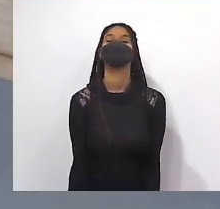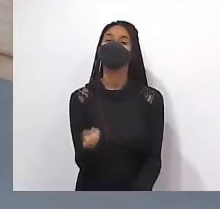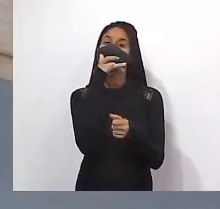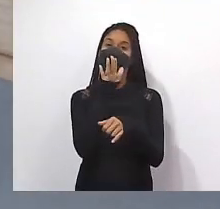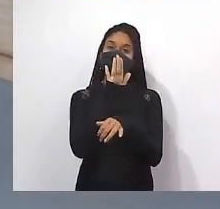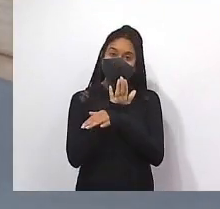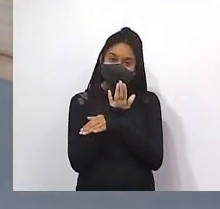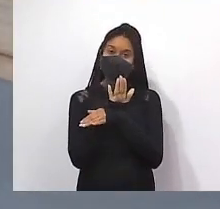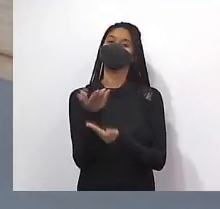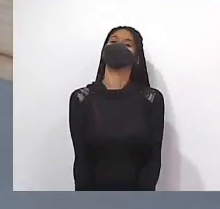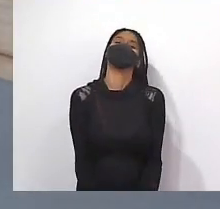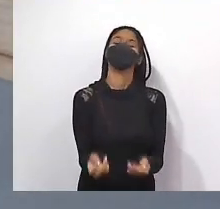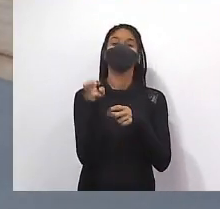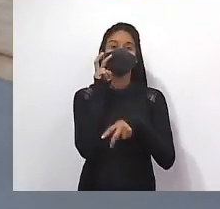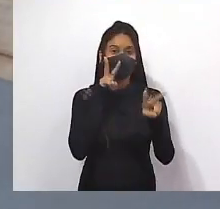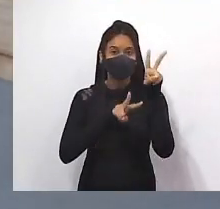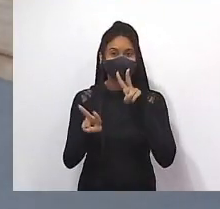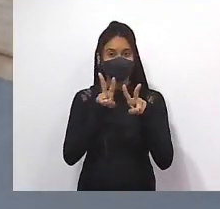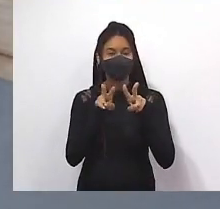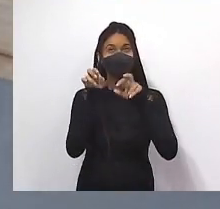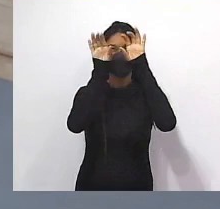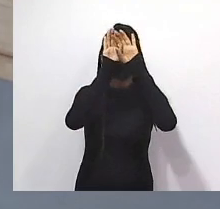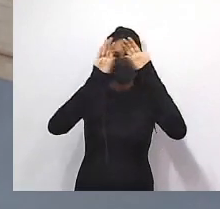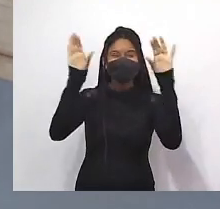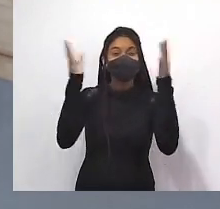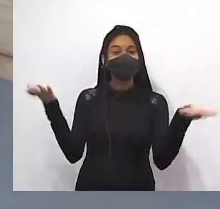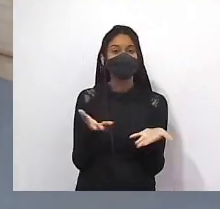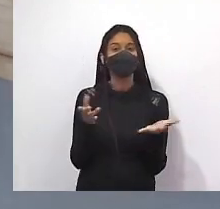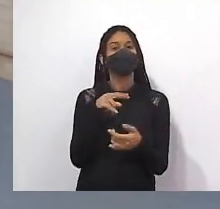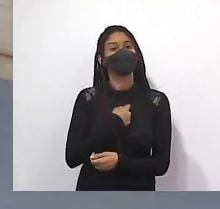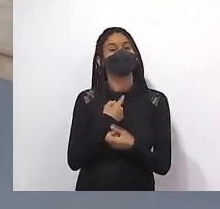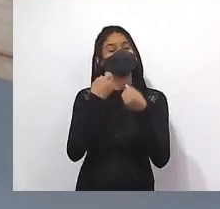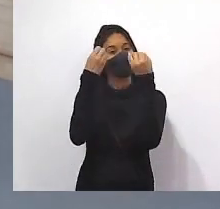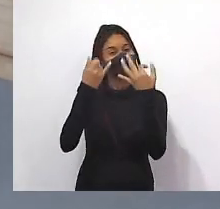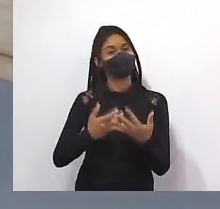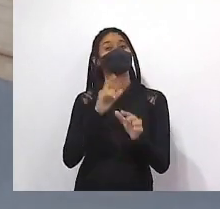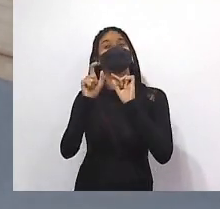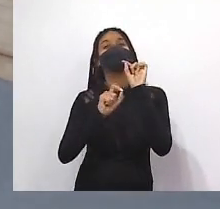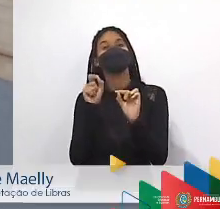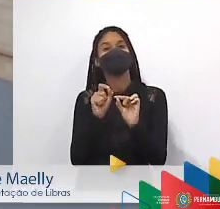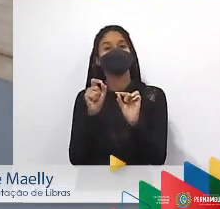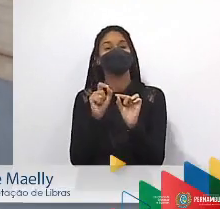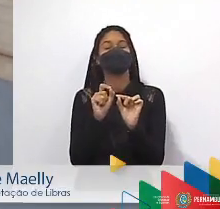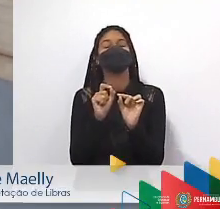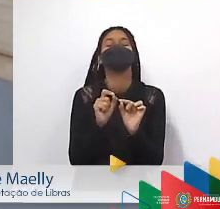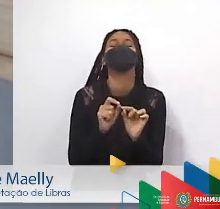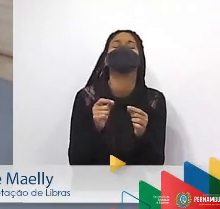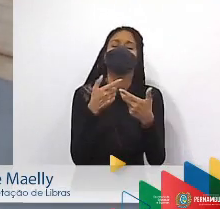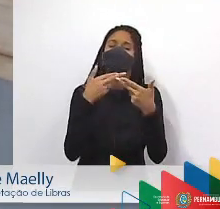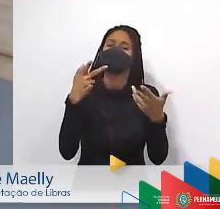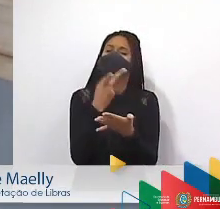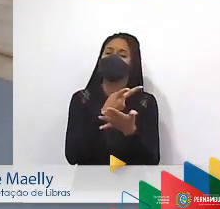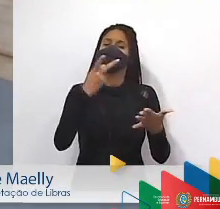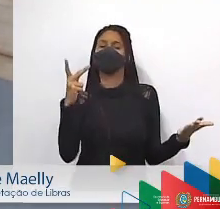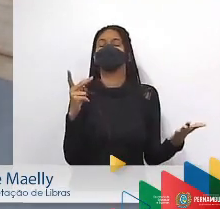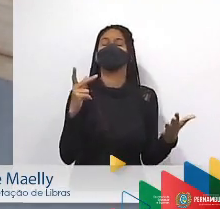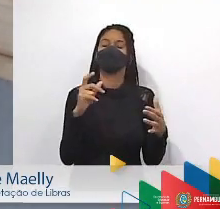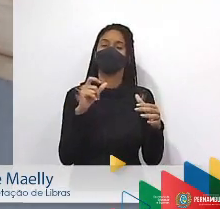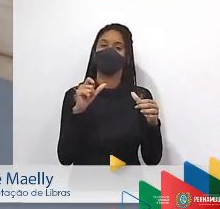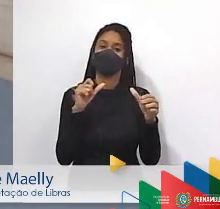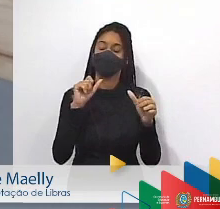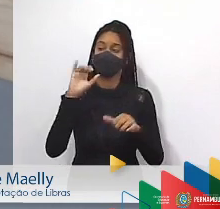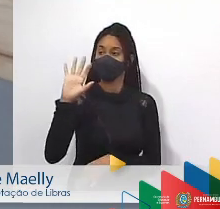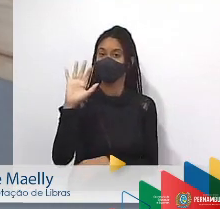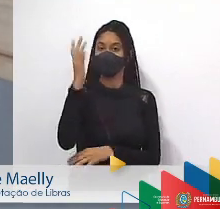Boa tarde! Já olharam o céu hoje? Nossa aula de hoje vai falar exatamente sobre as interferências humanas no clima,